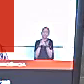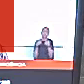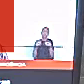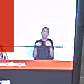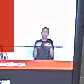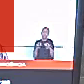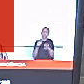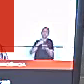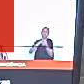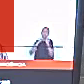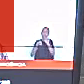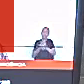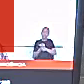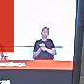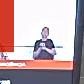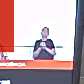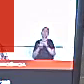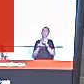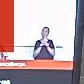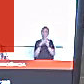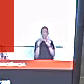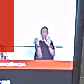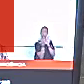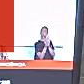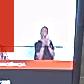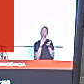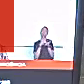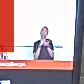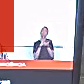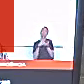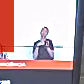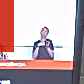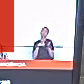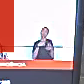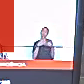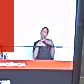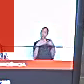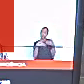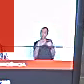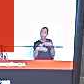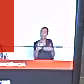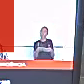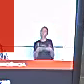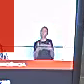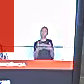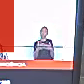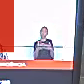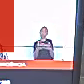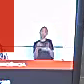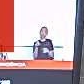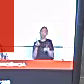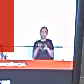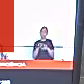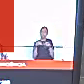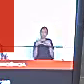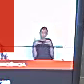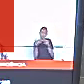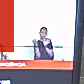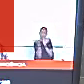foi observada. Já chega esse processo aí, e com relação a carimbar